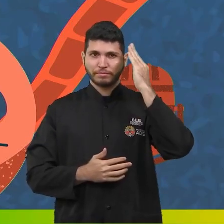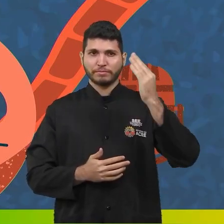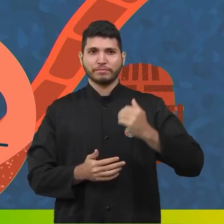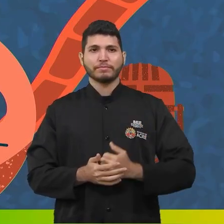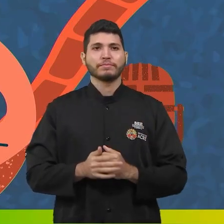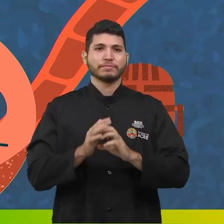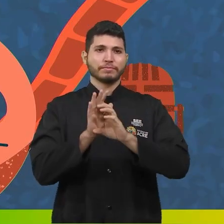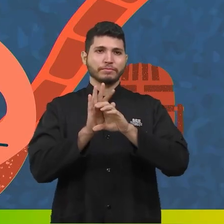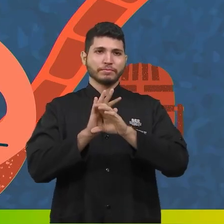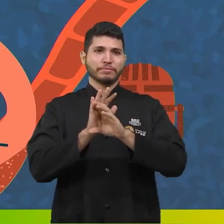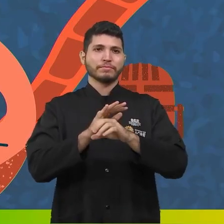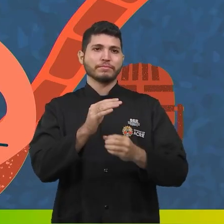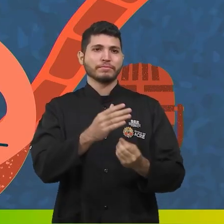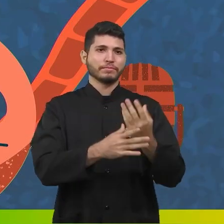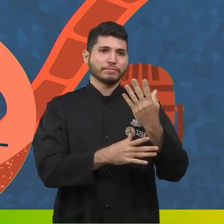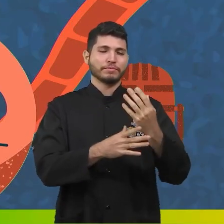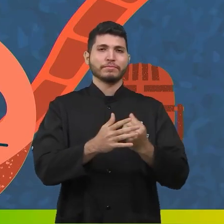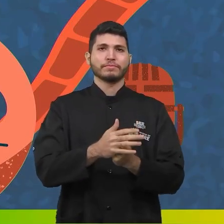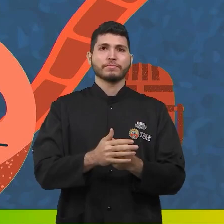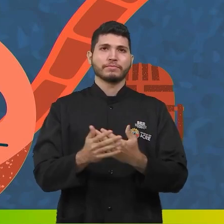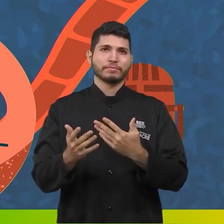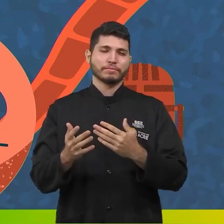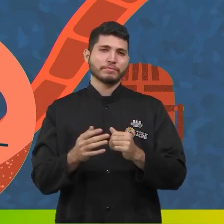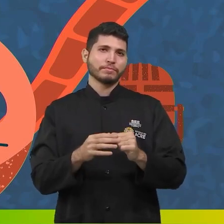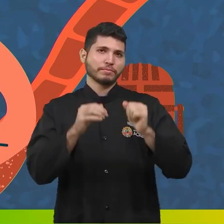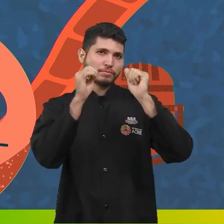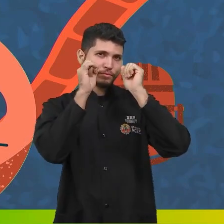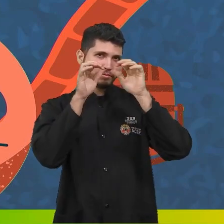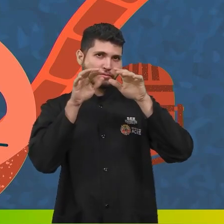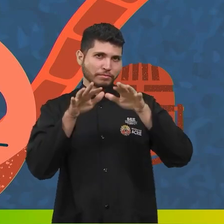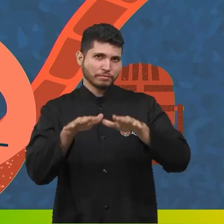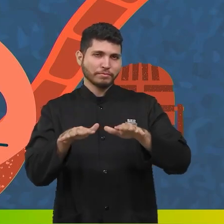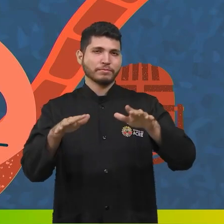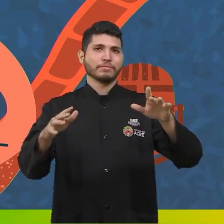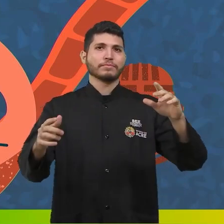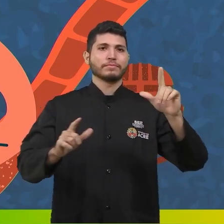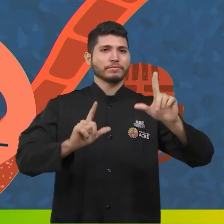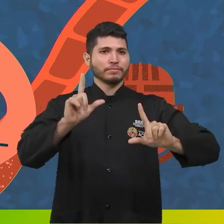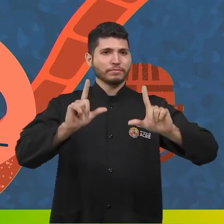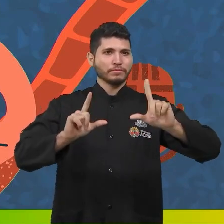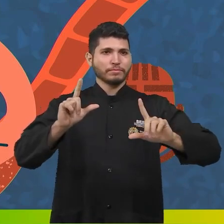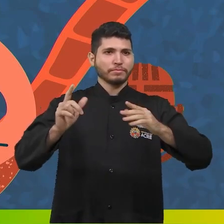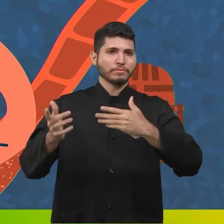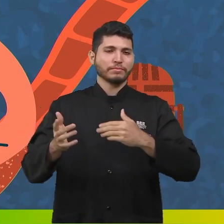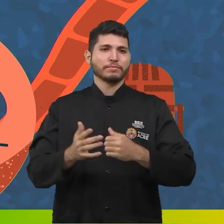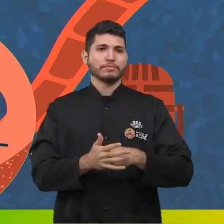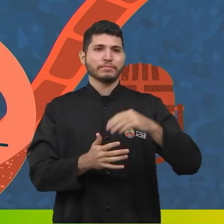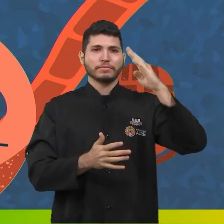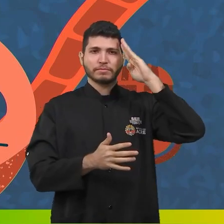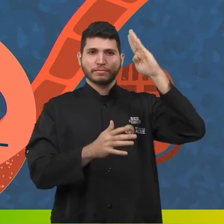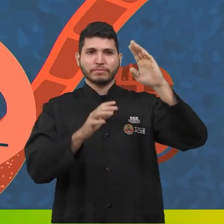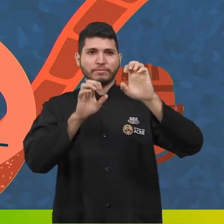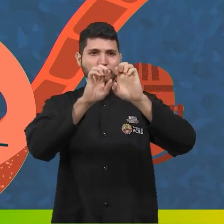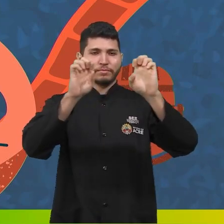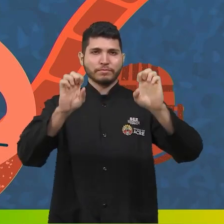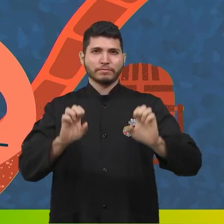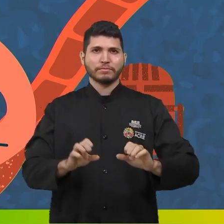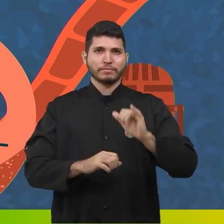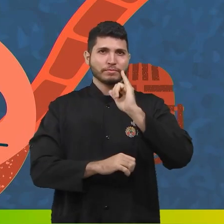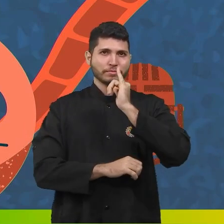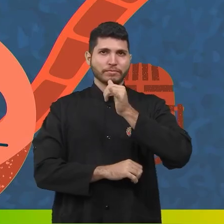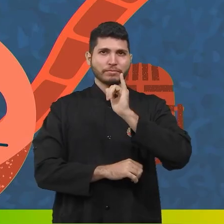e origens da dramaturgia, principais formatos e estruturas